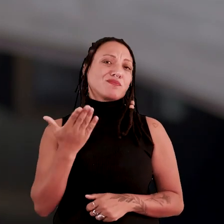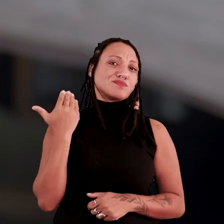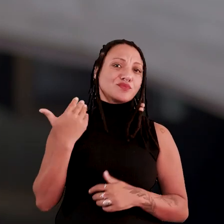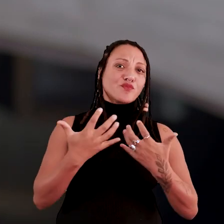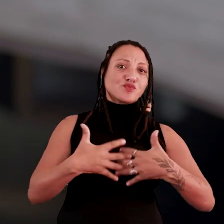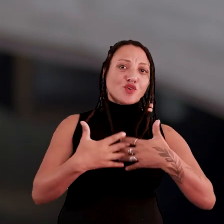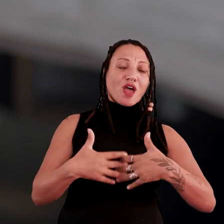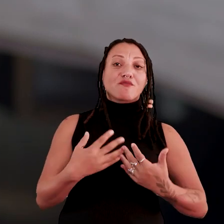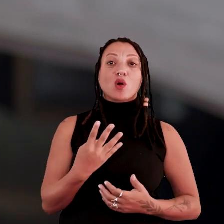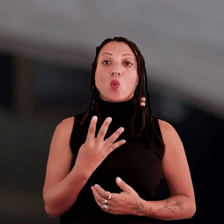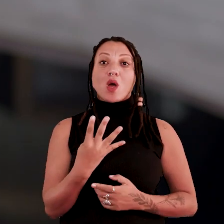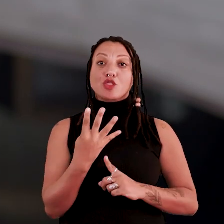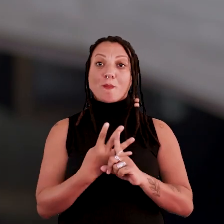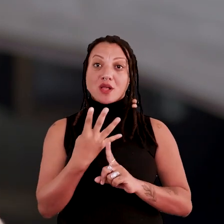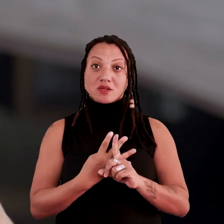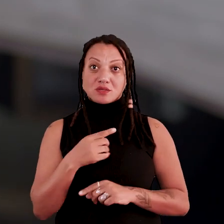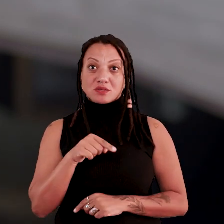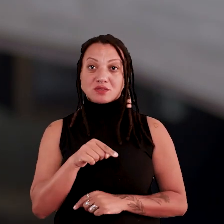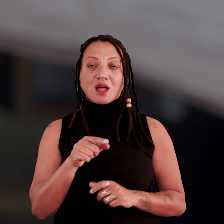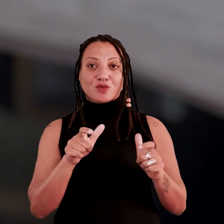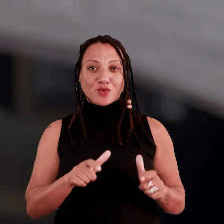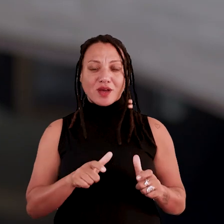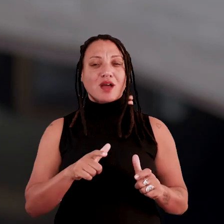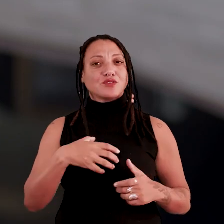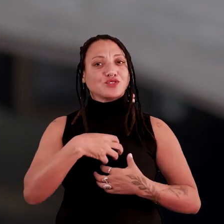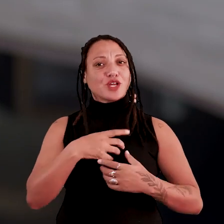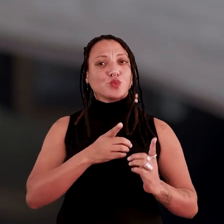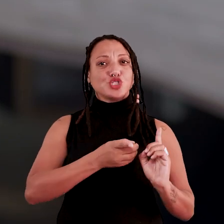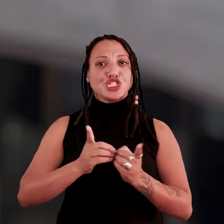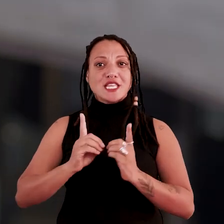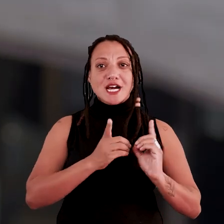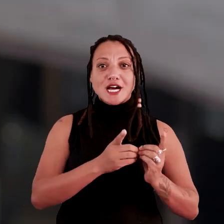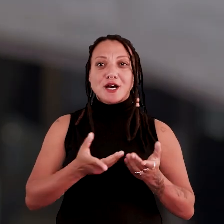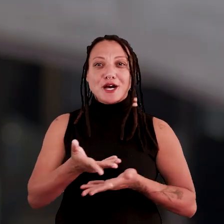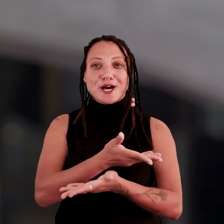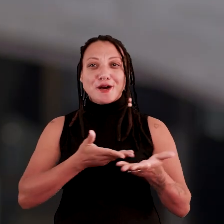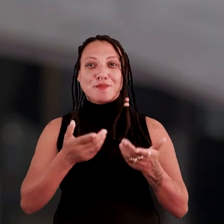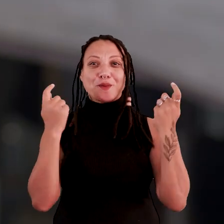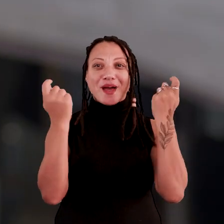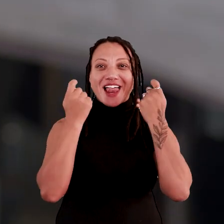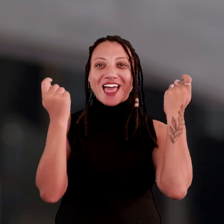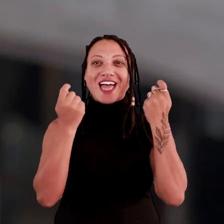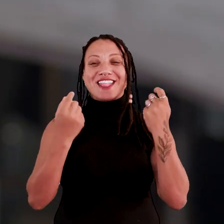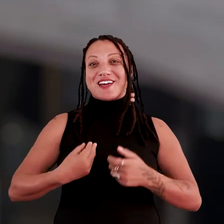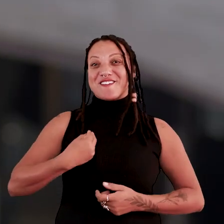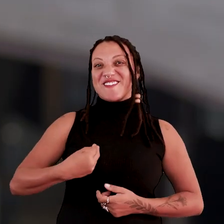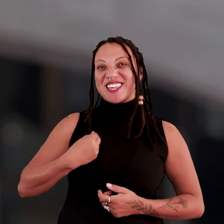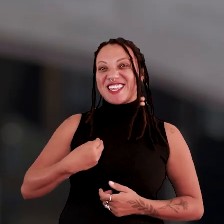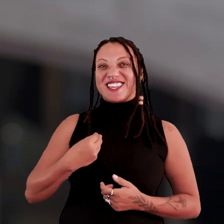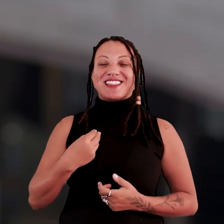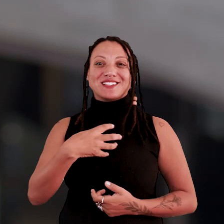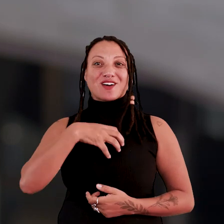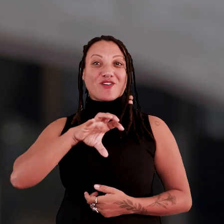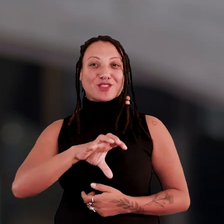super dinâmica de night, de vida boêmia, de Salvador. Então, esse espaço que, ora, é